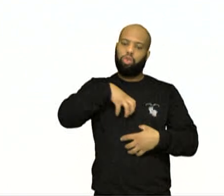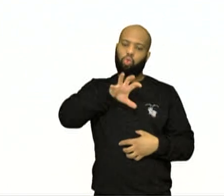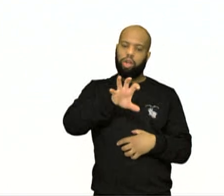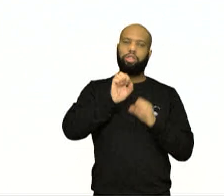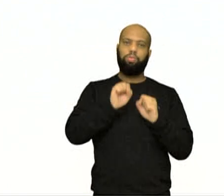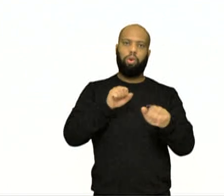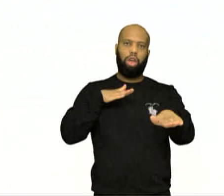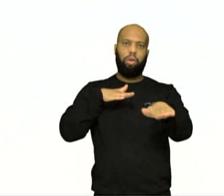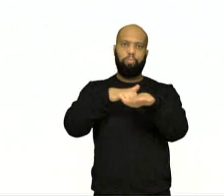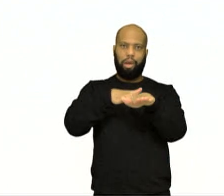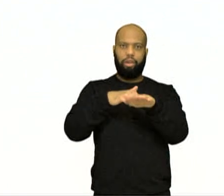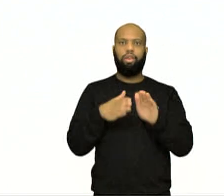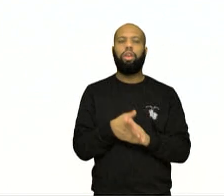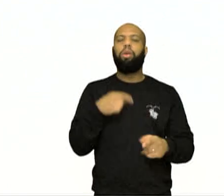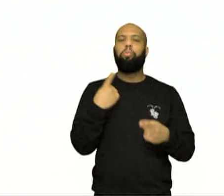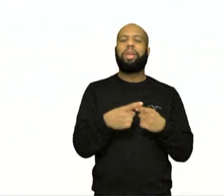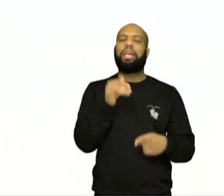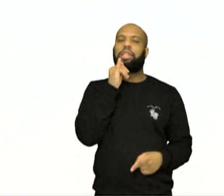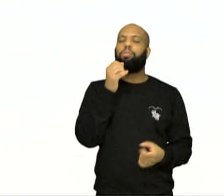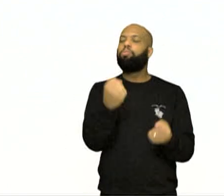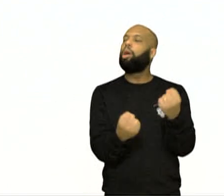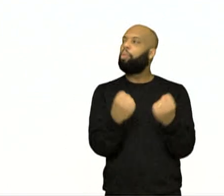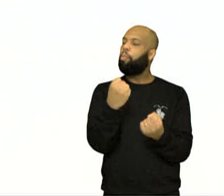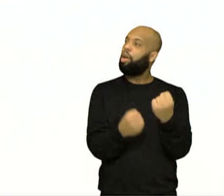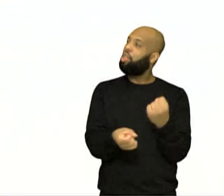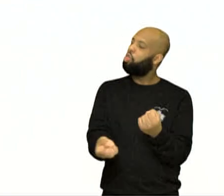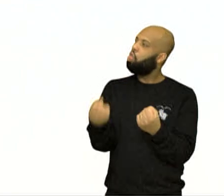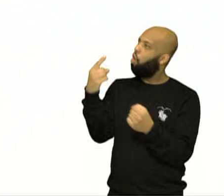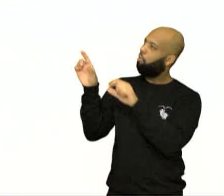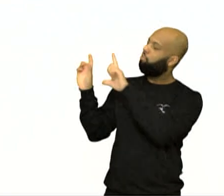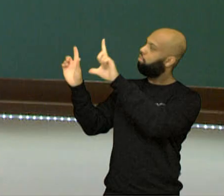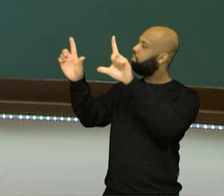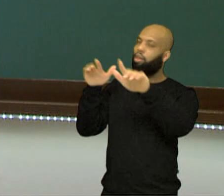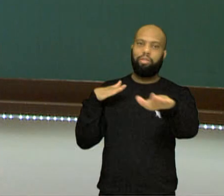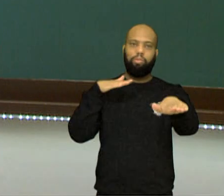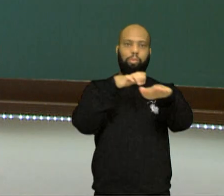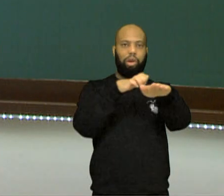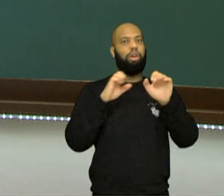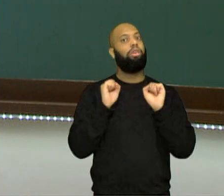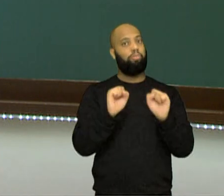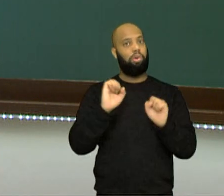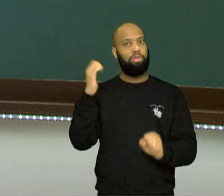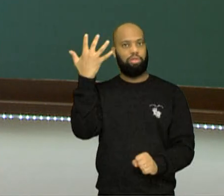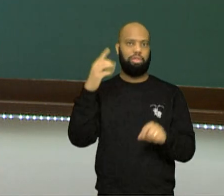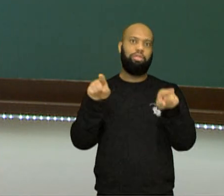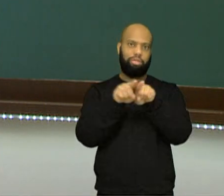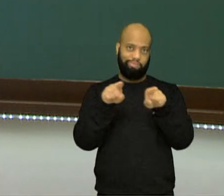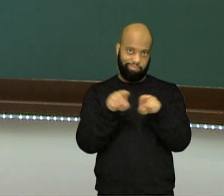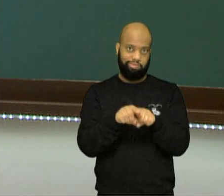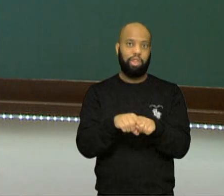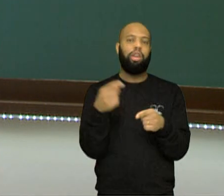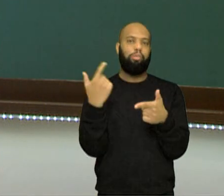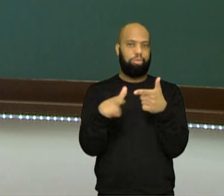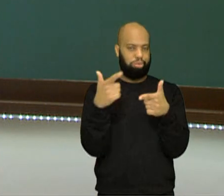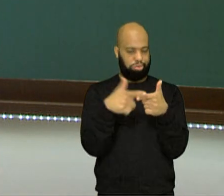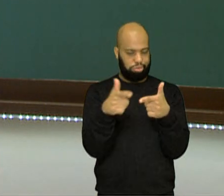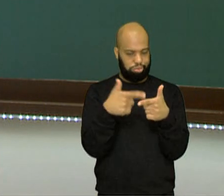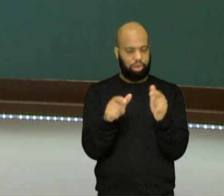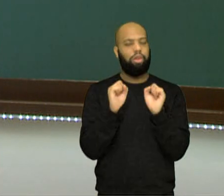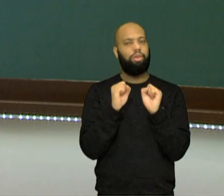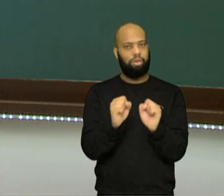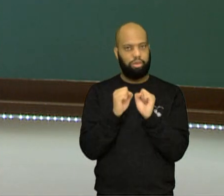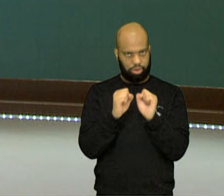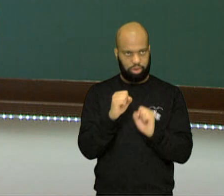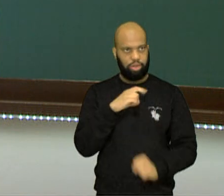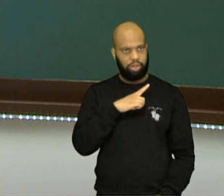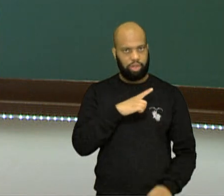pessoa está dirigindo, de repente ela começa a olhar, começa a dispersar com placas e pode causar um acidente, enfim, ou, né,